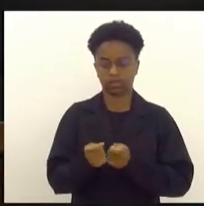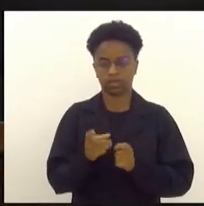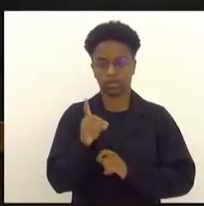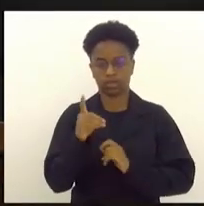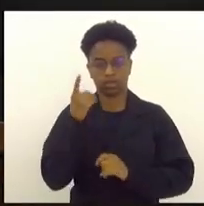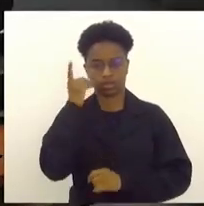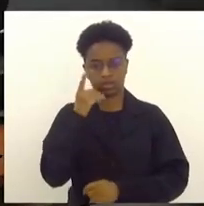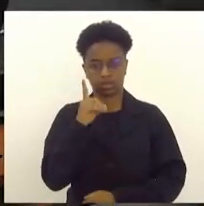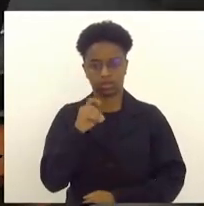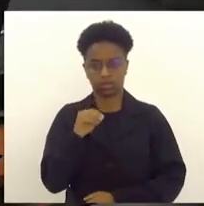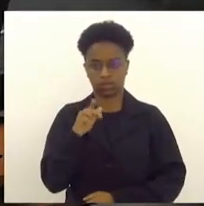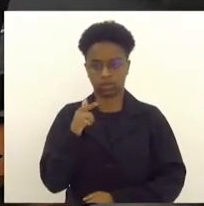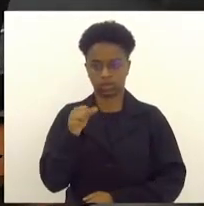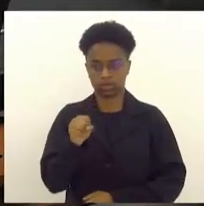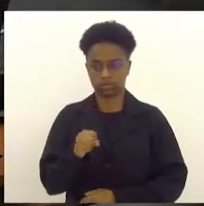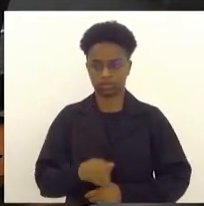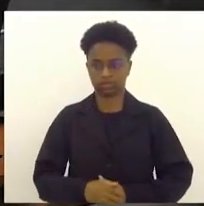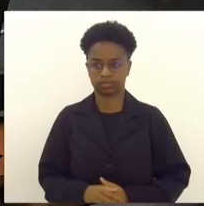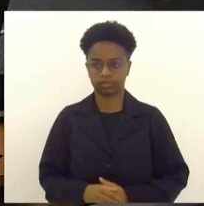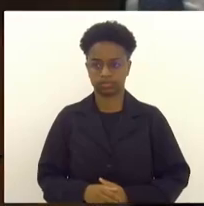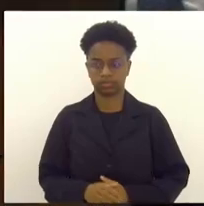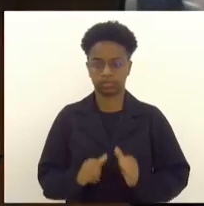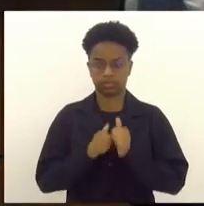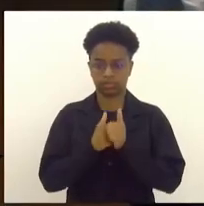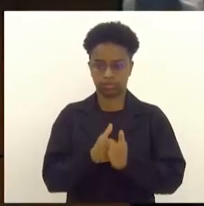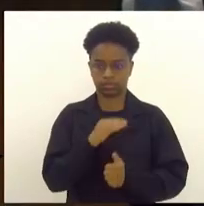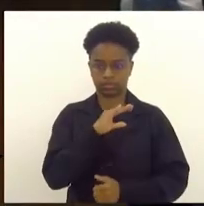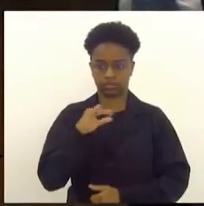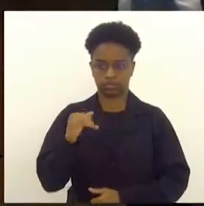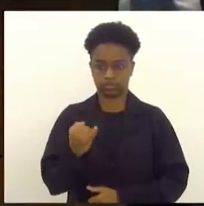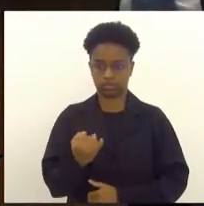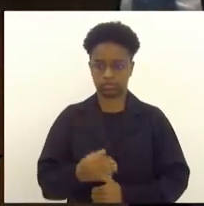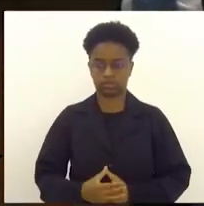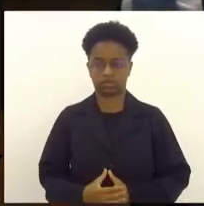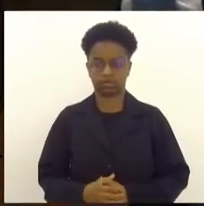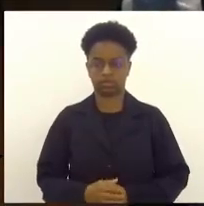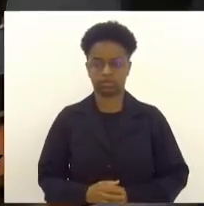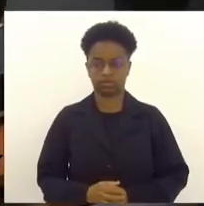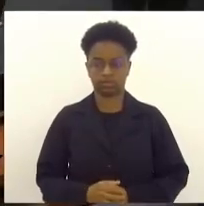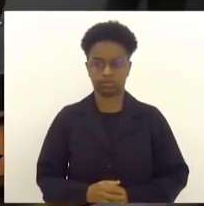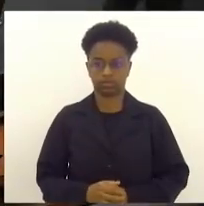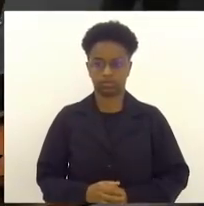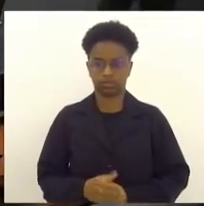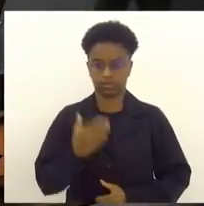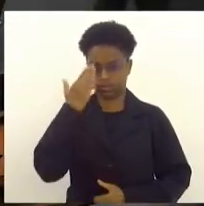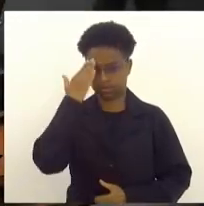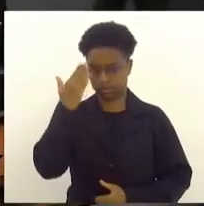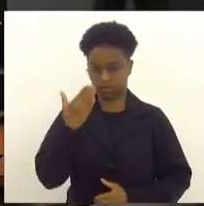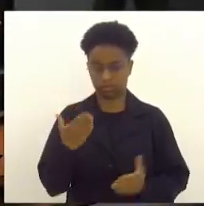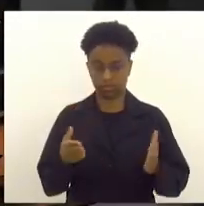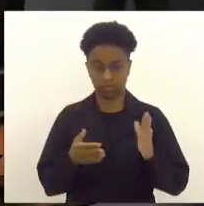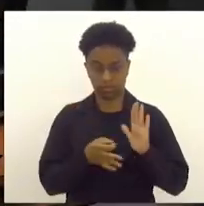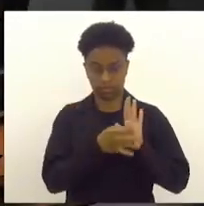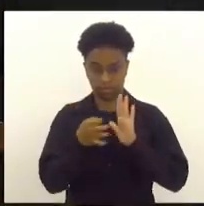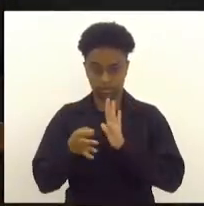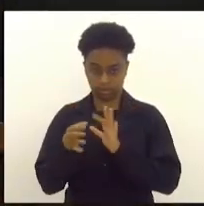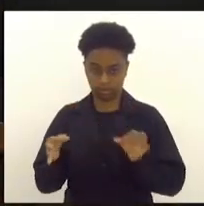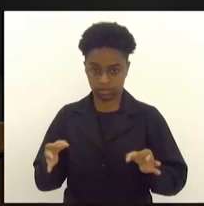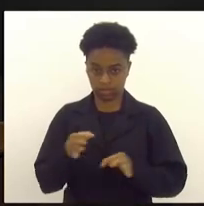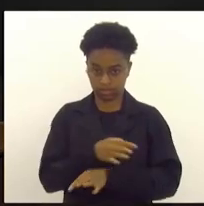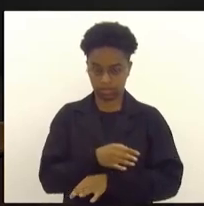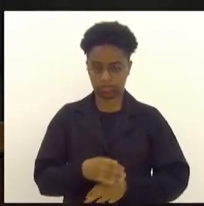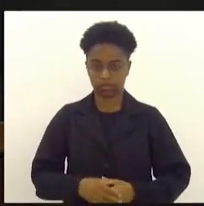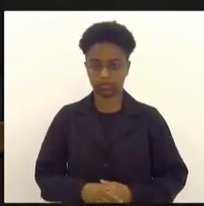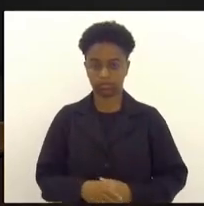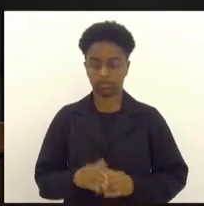Douglas ruas Presidente acompanha Aparecida ccj Muito obrigado com os pareceres emitidos